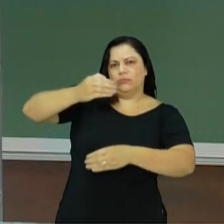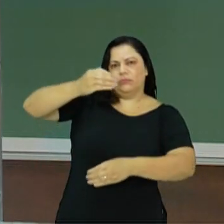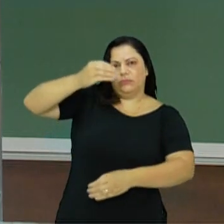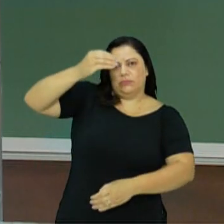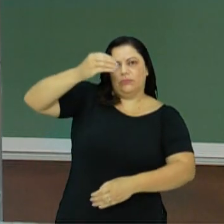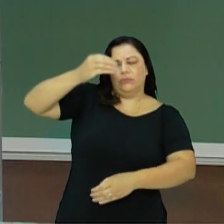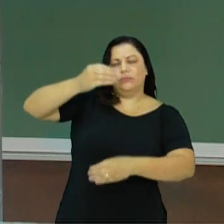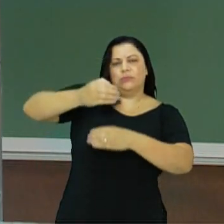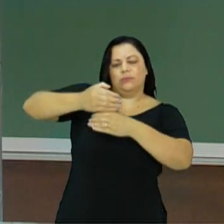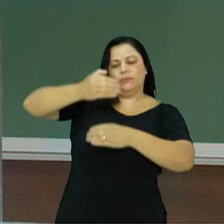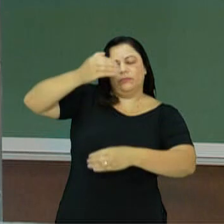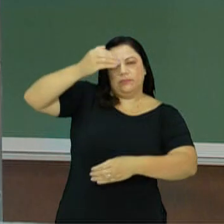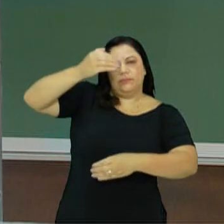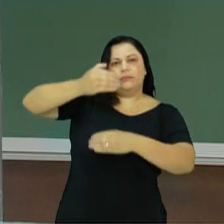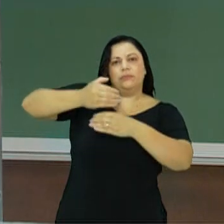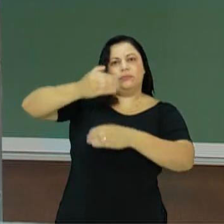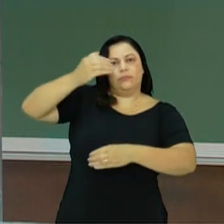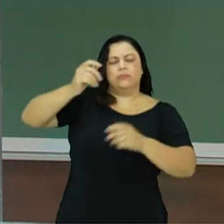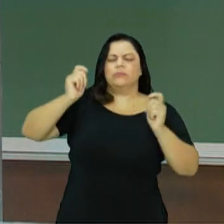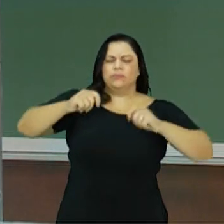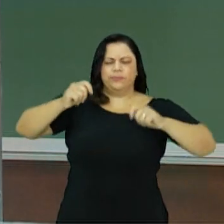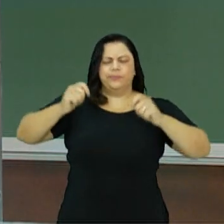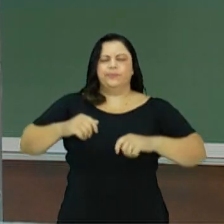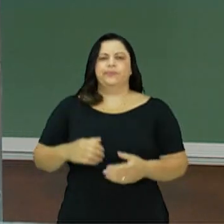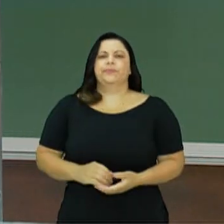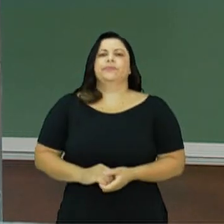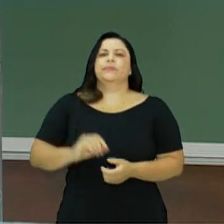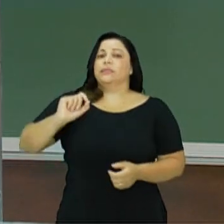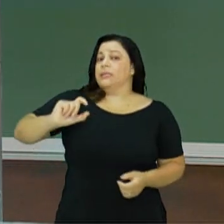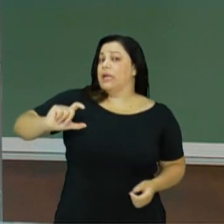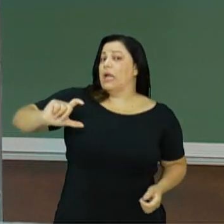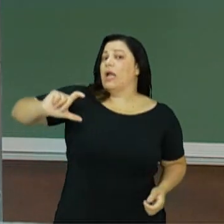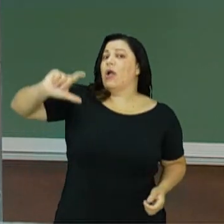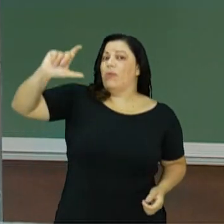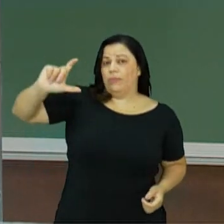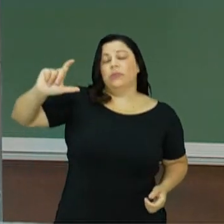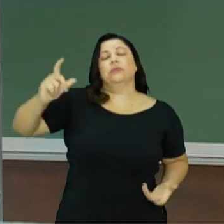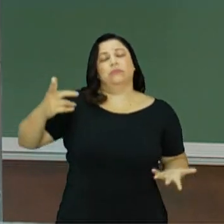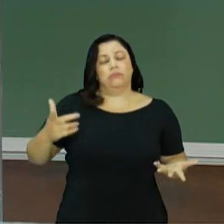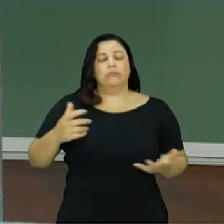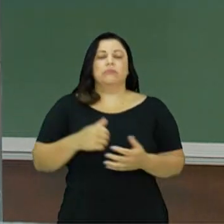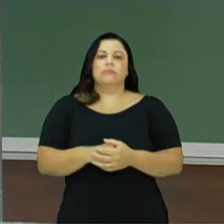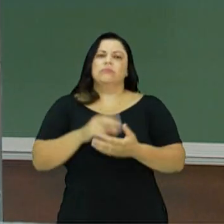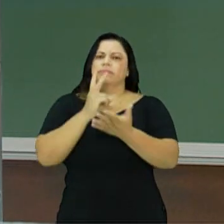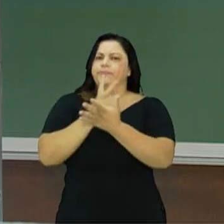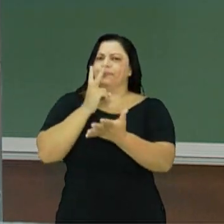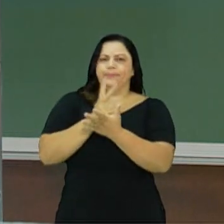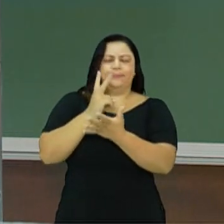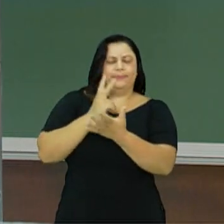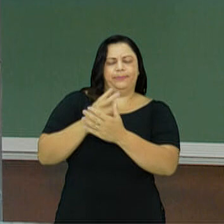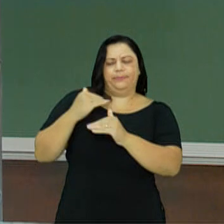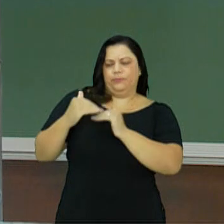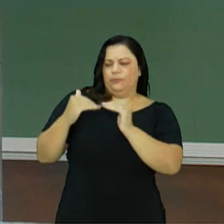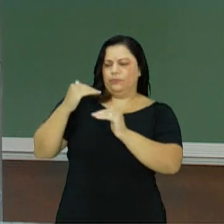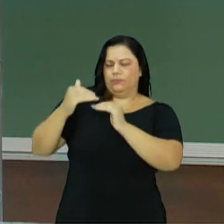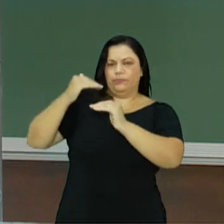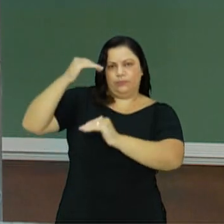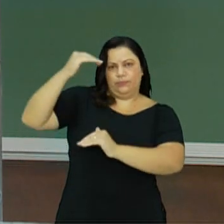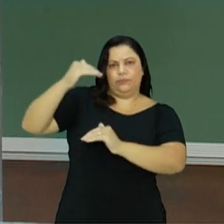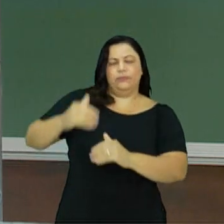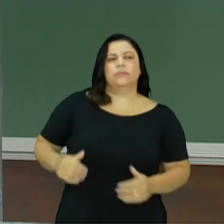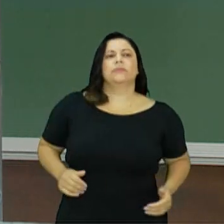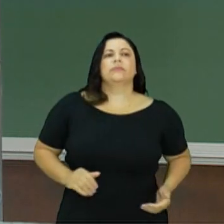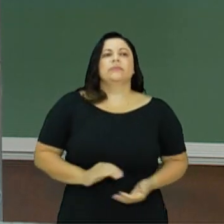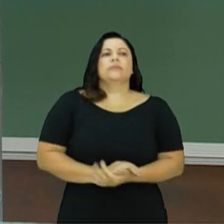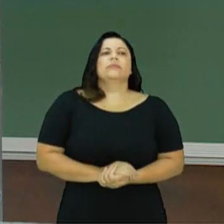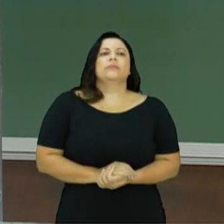disco epifisário vai dando essa possibilidade de crescimento. É uma área bastante ativa, né? Que vai fazendo com que o osso cresça,